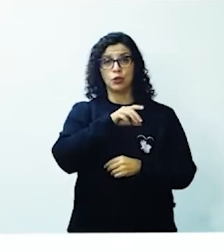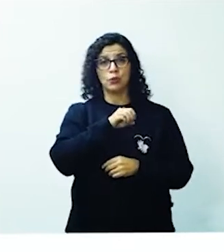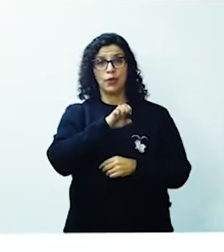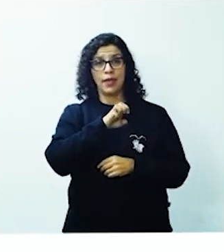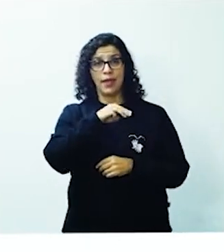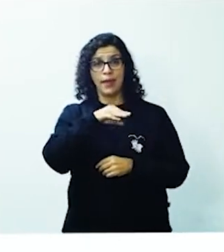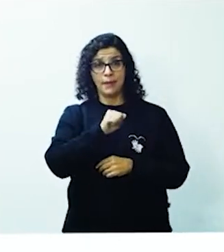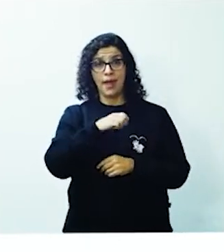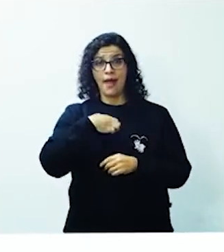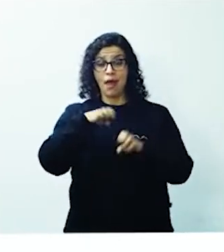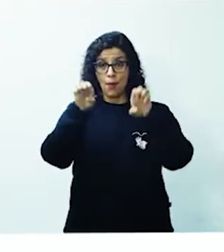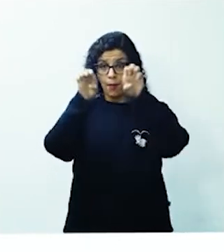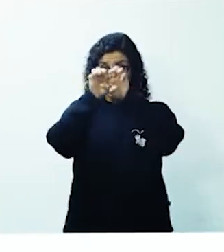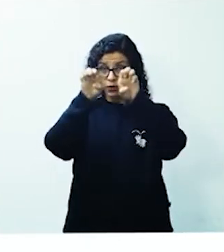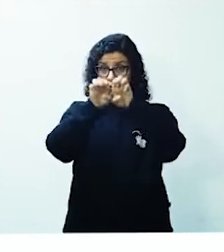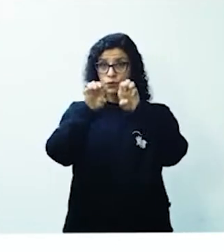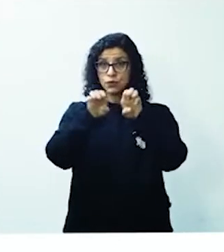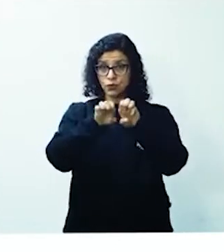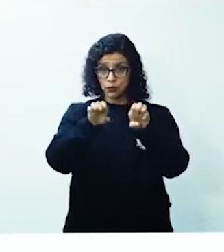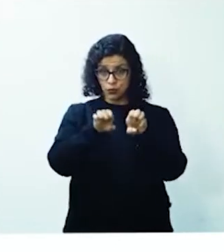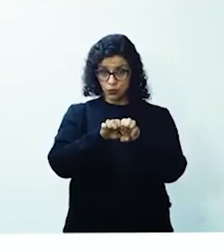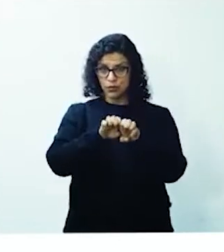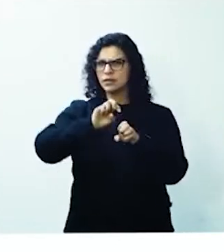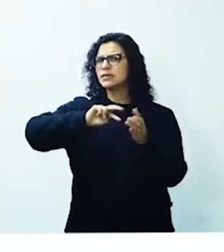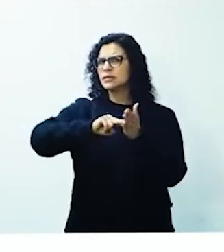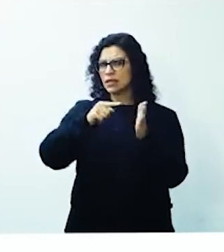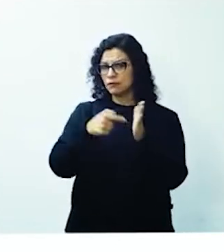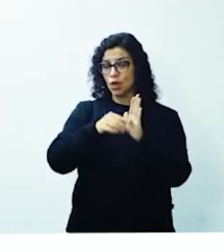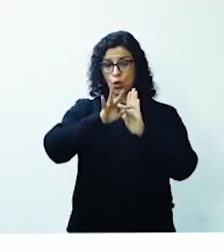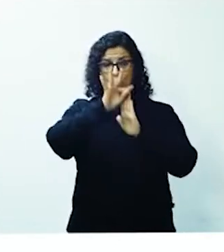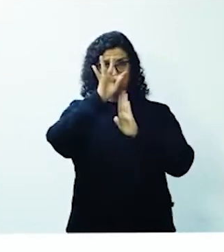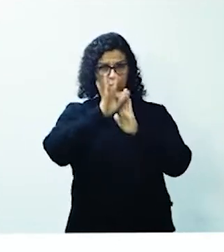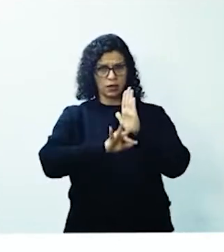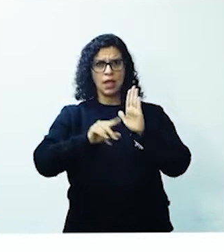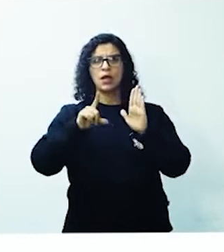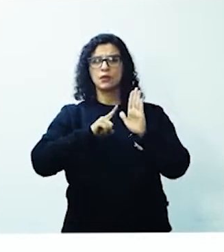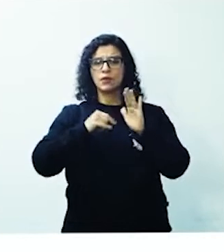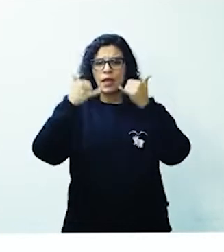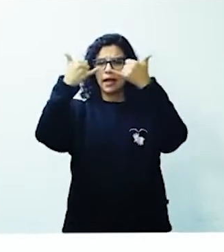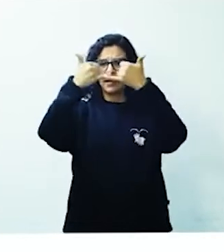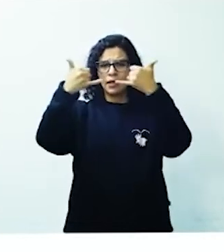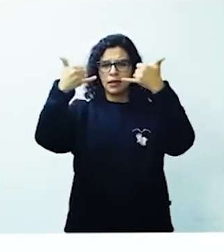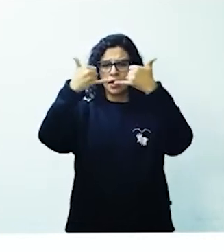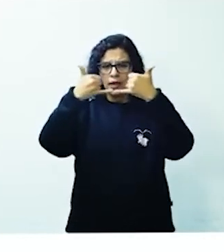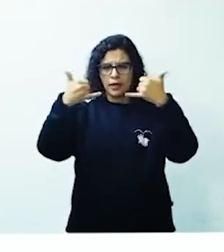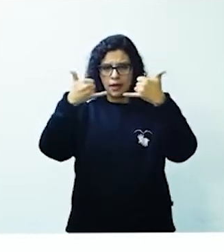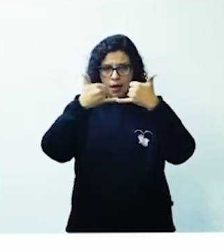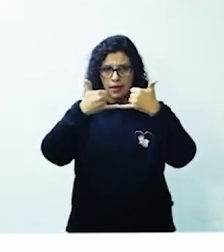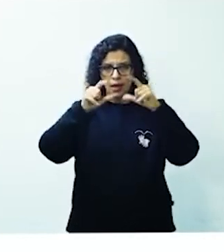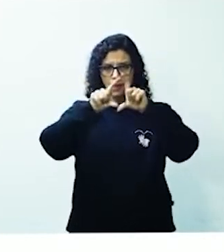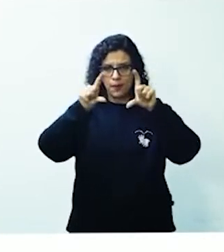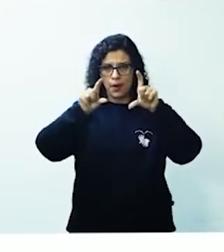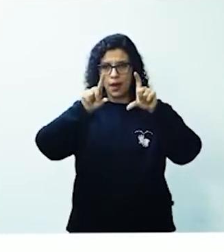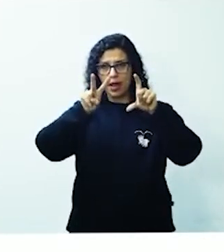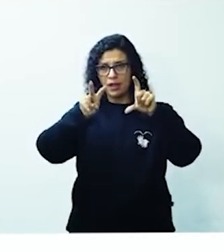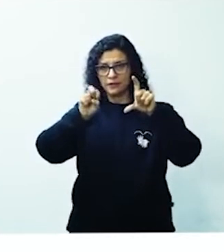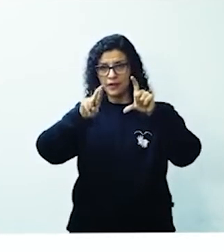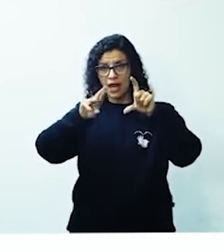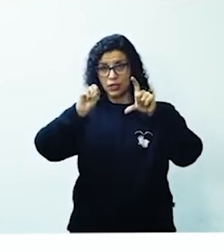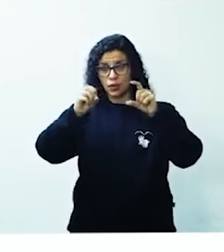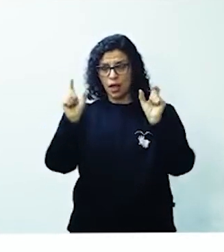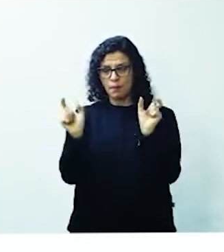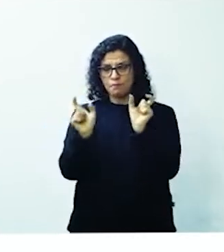uma estrutura, isto é, um texto escrito em forma de versos, com rimas ou